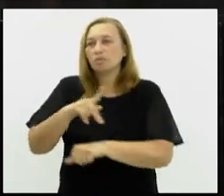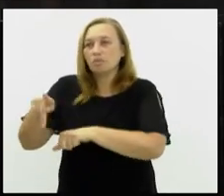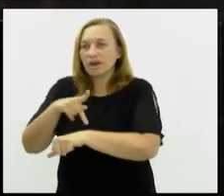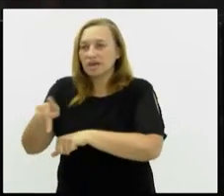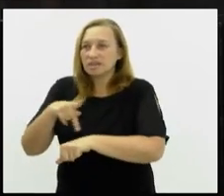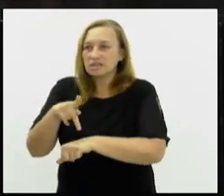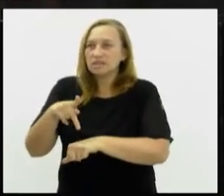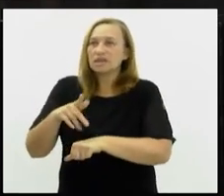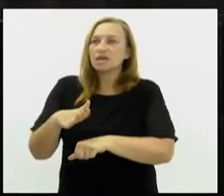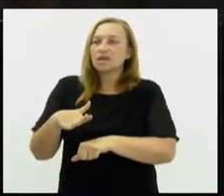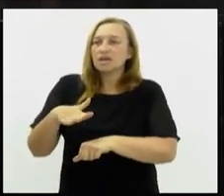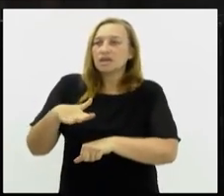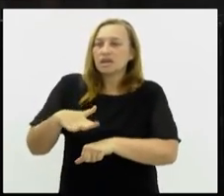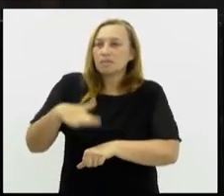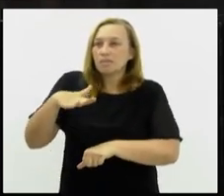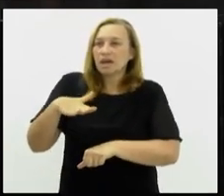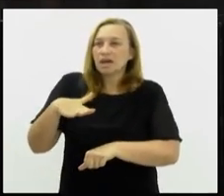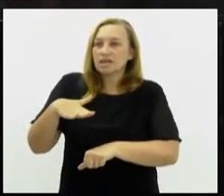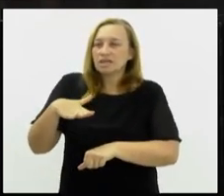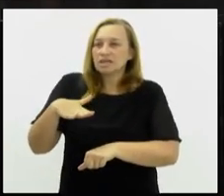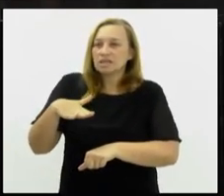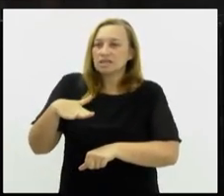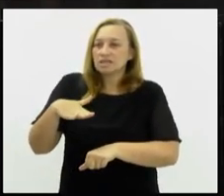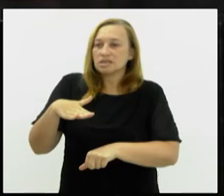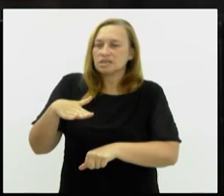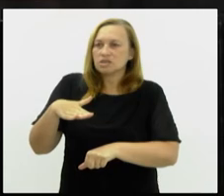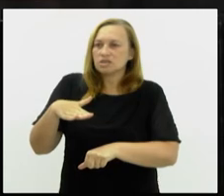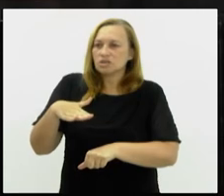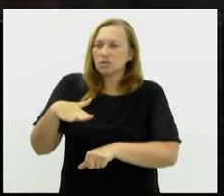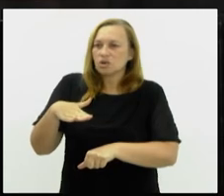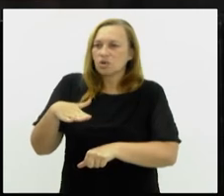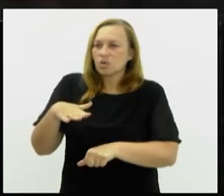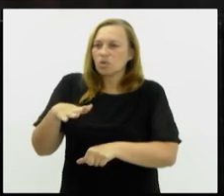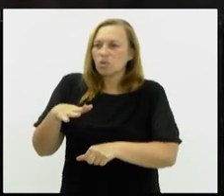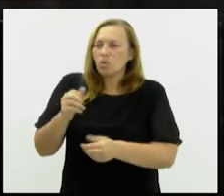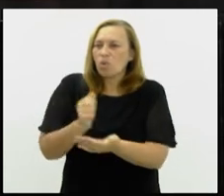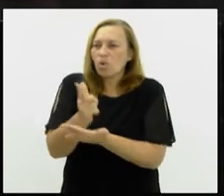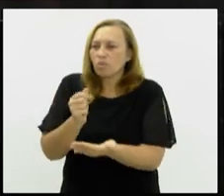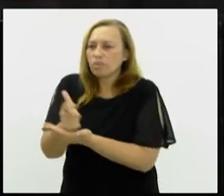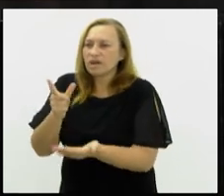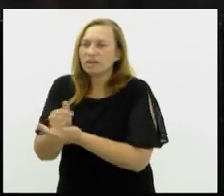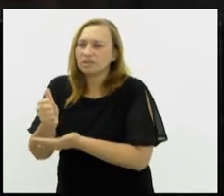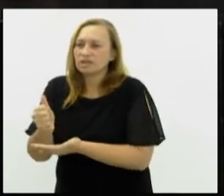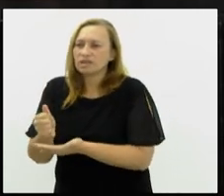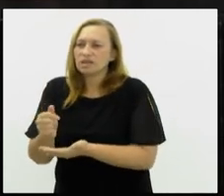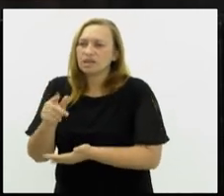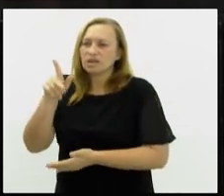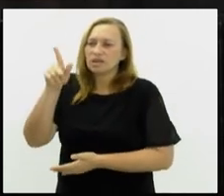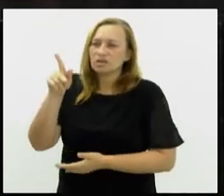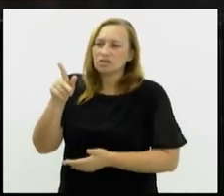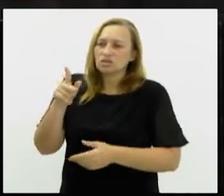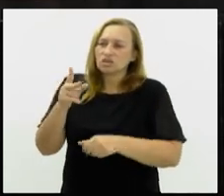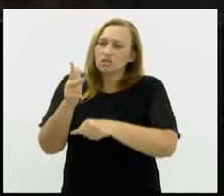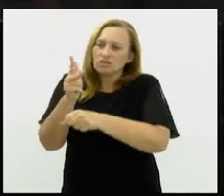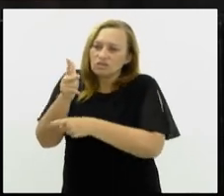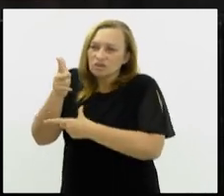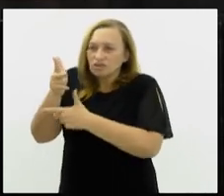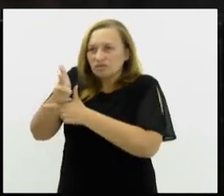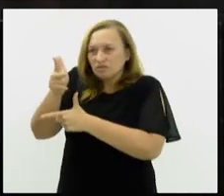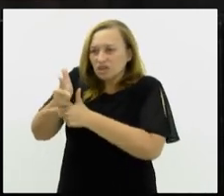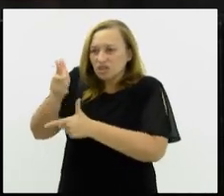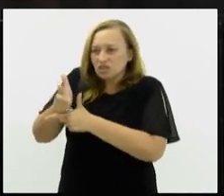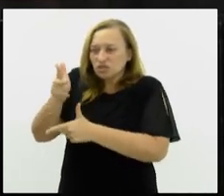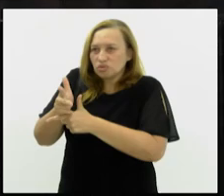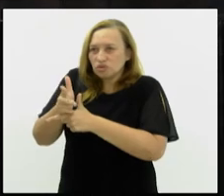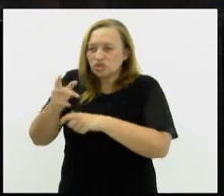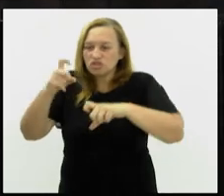mais consome pornografia trans, é também o que mais mata a população trans. É óbvio